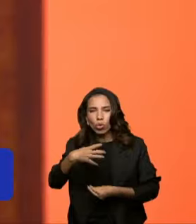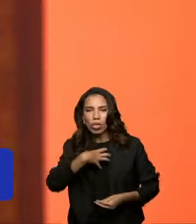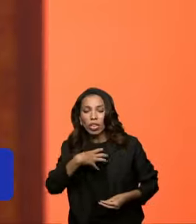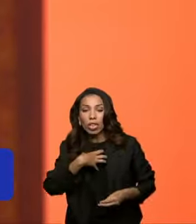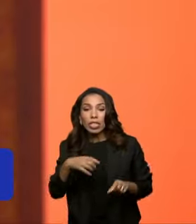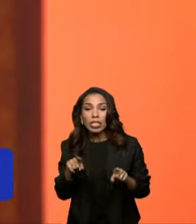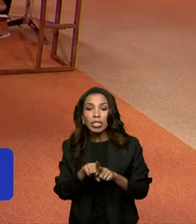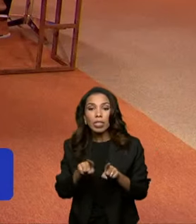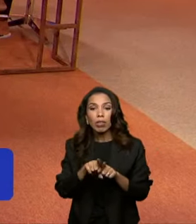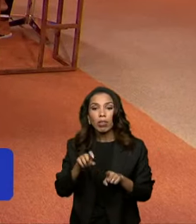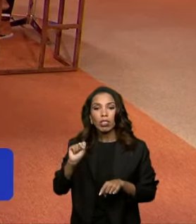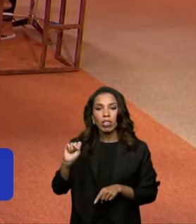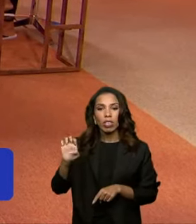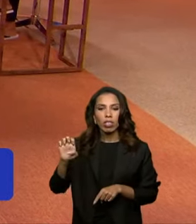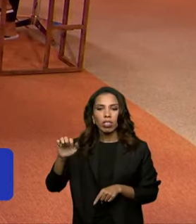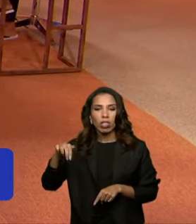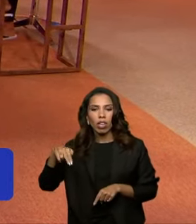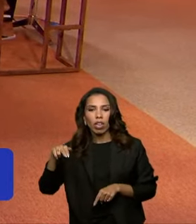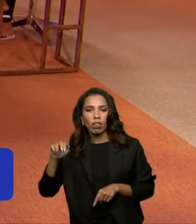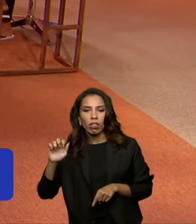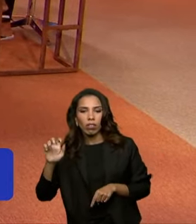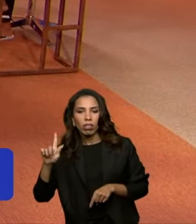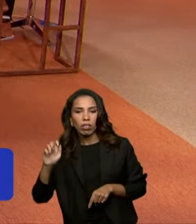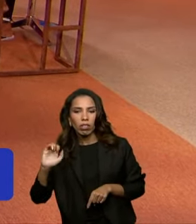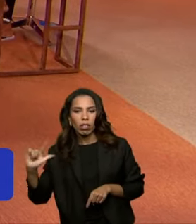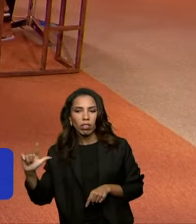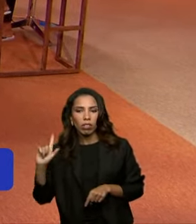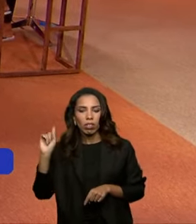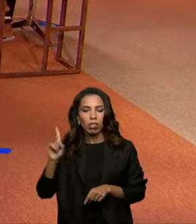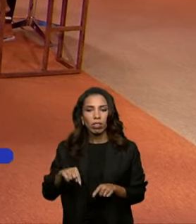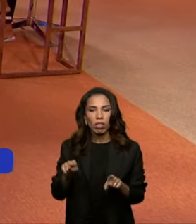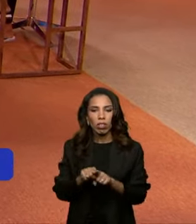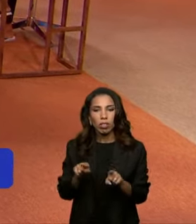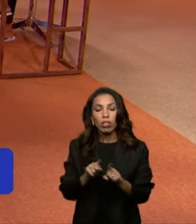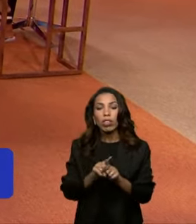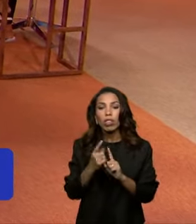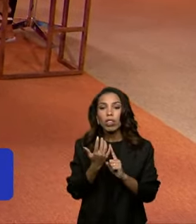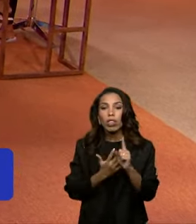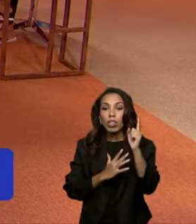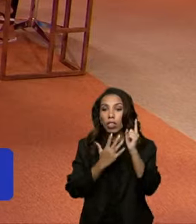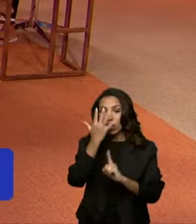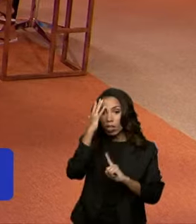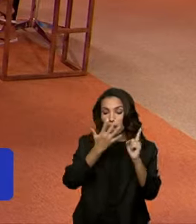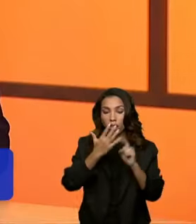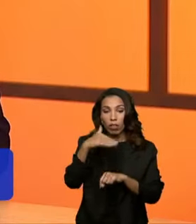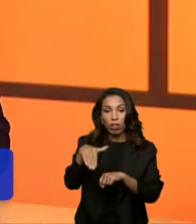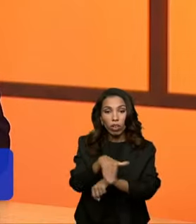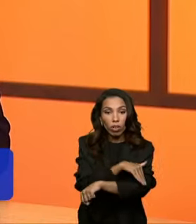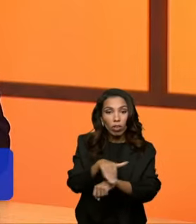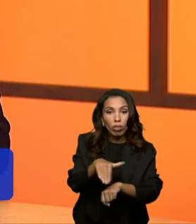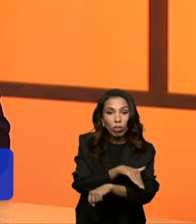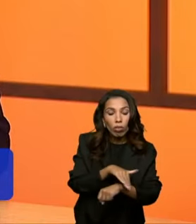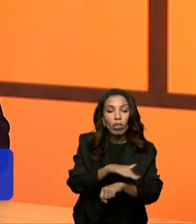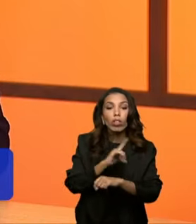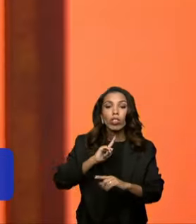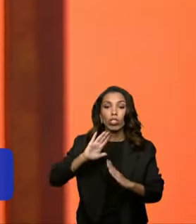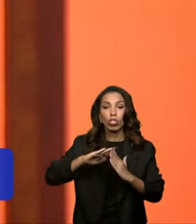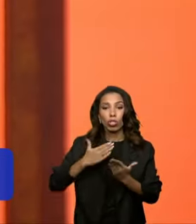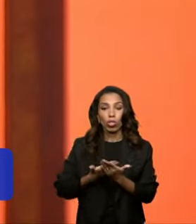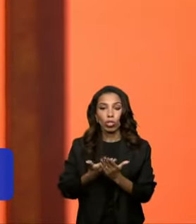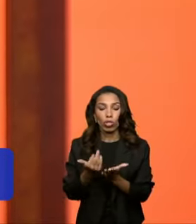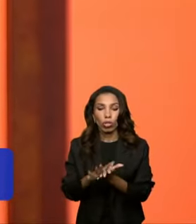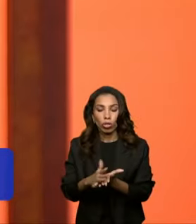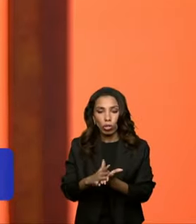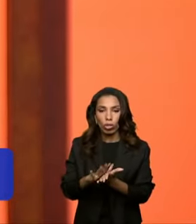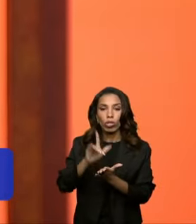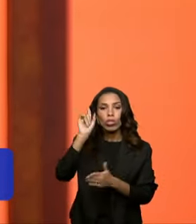Senegal, né? E aí mistura essas três informações. O Carnaval é um carnaval de rua, onde tem escolas de samba, né? E